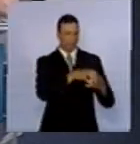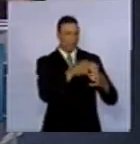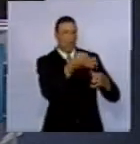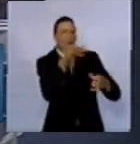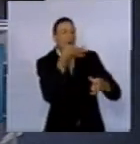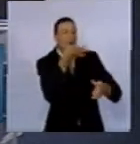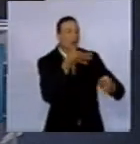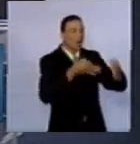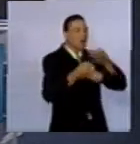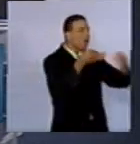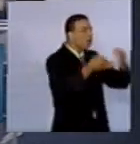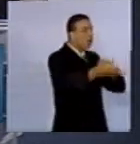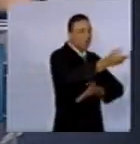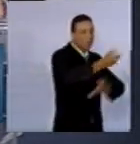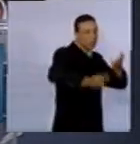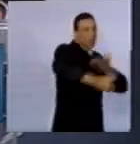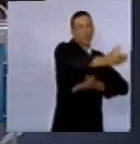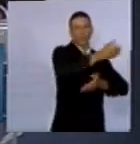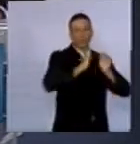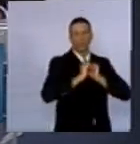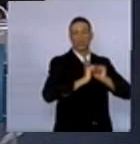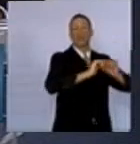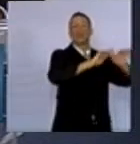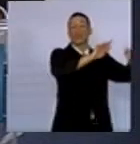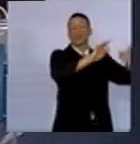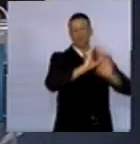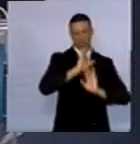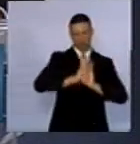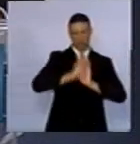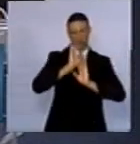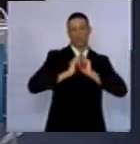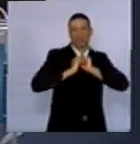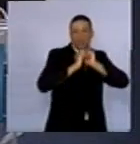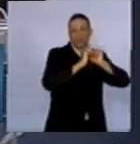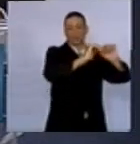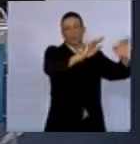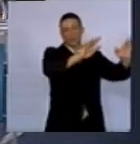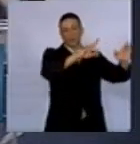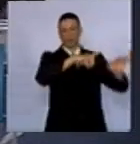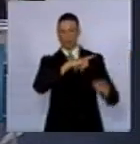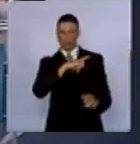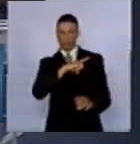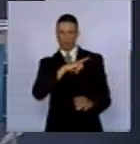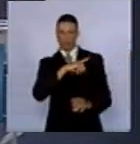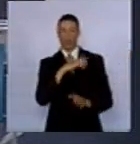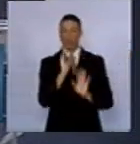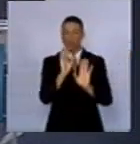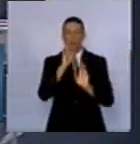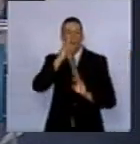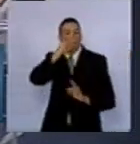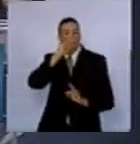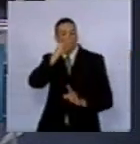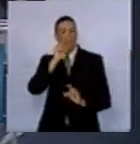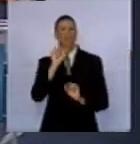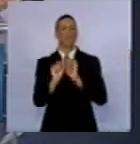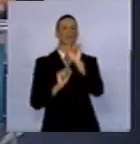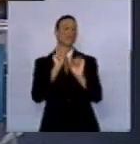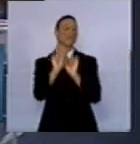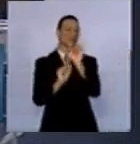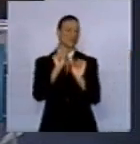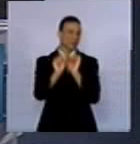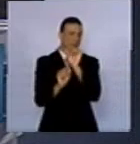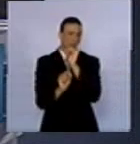opinião elas levam a informação elas levam conteúdo Qual é Então o grande perigo de você ter